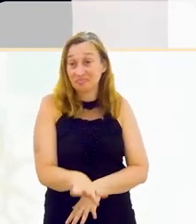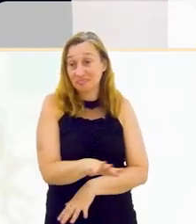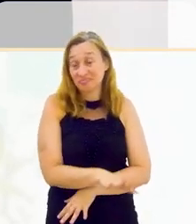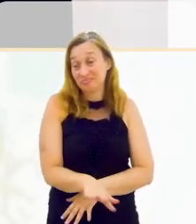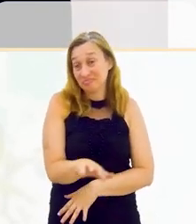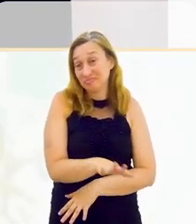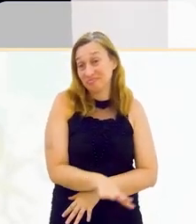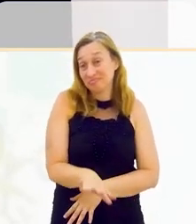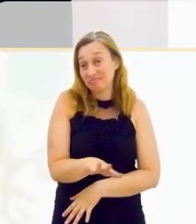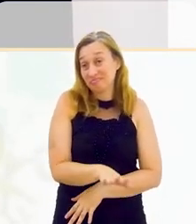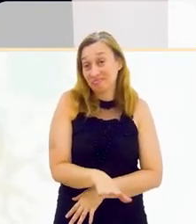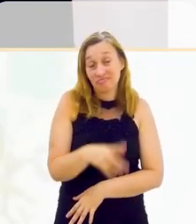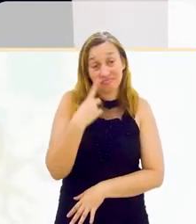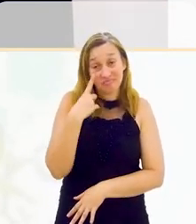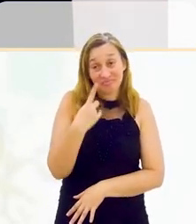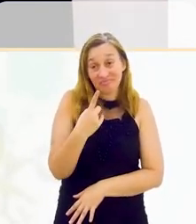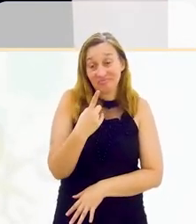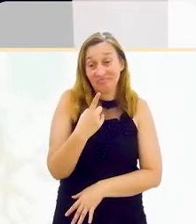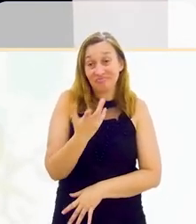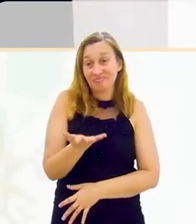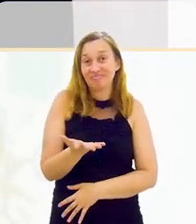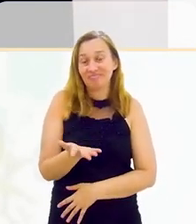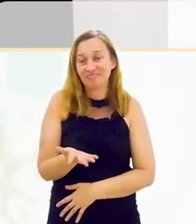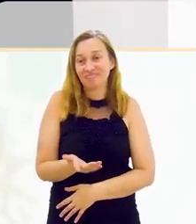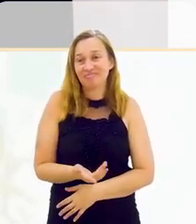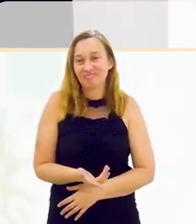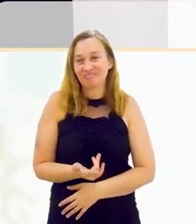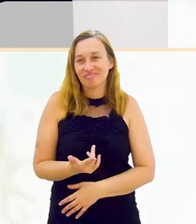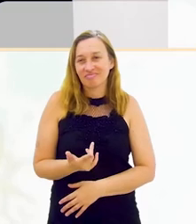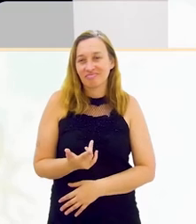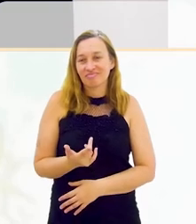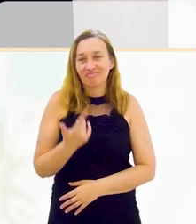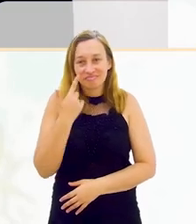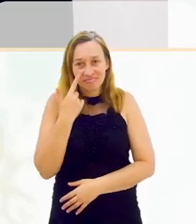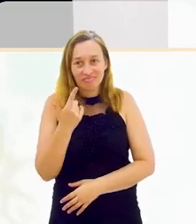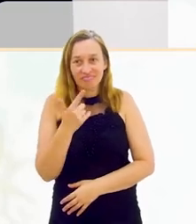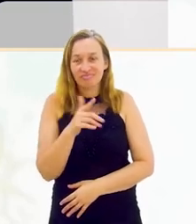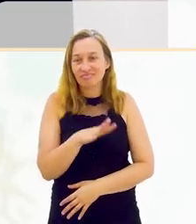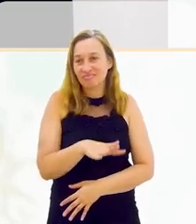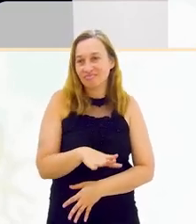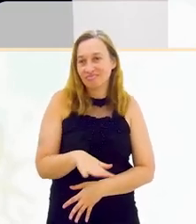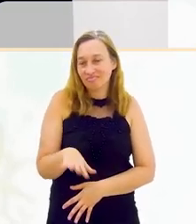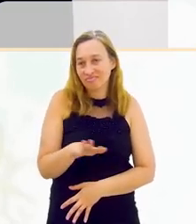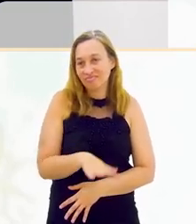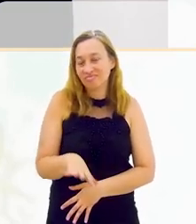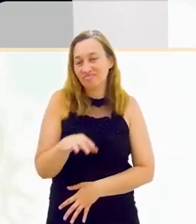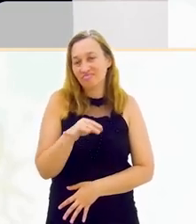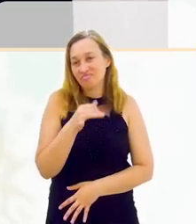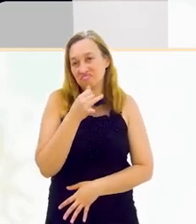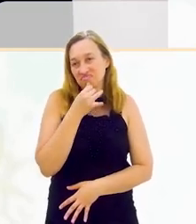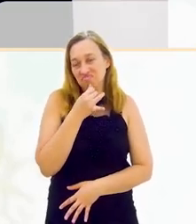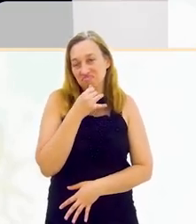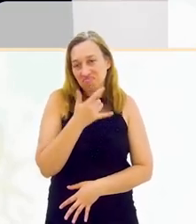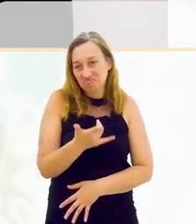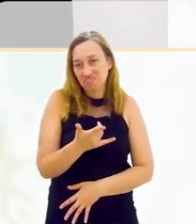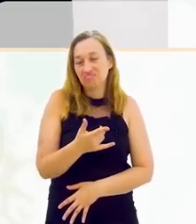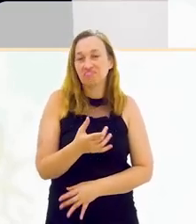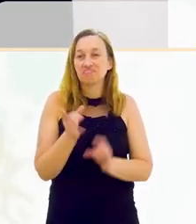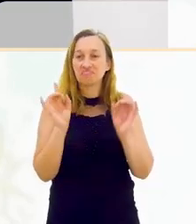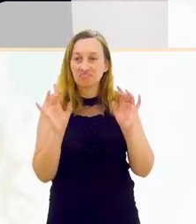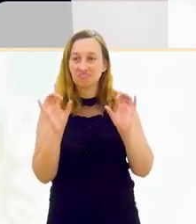dava aula para crianças e via eles ali, né? Porque a gente pega muitas crianças com baixa